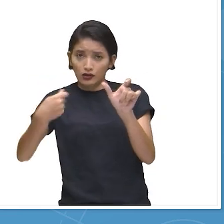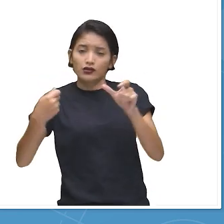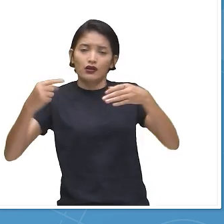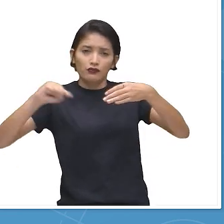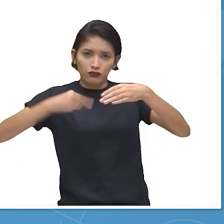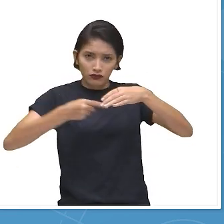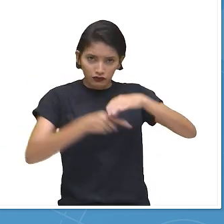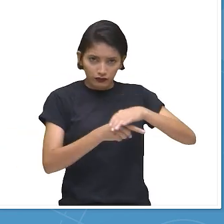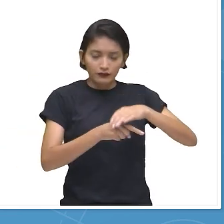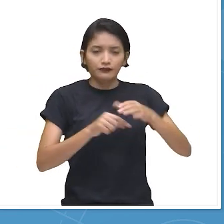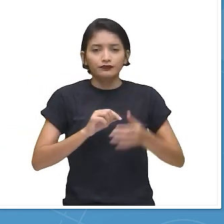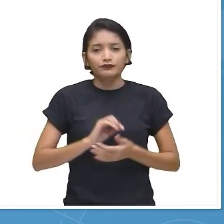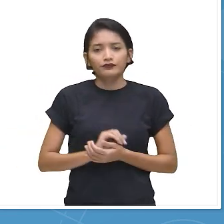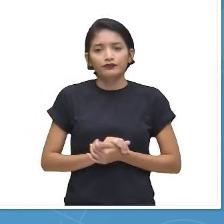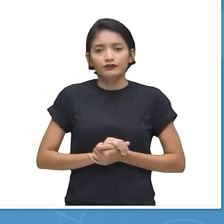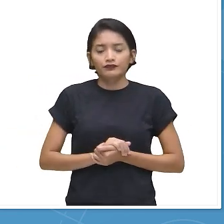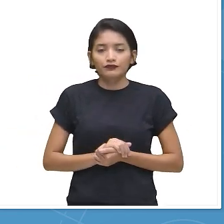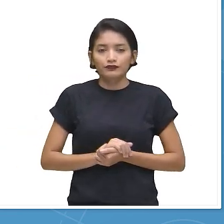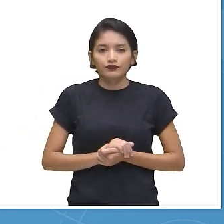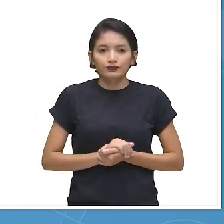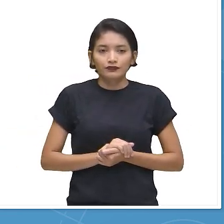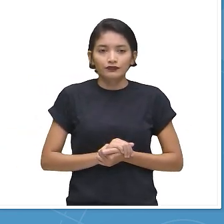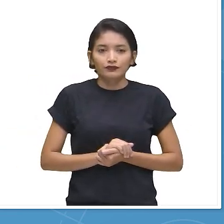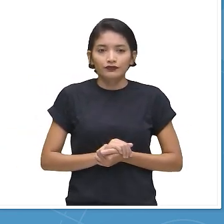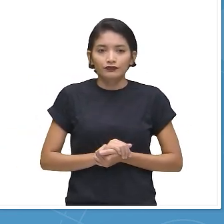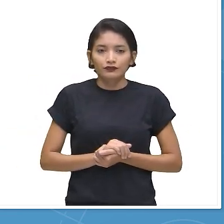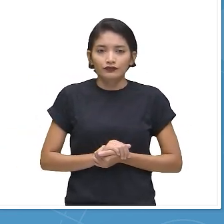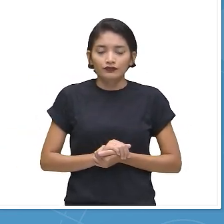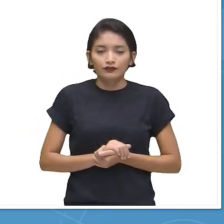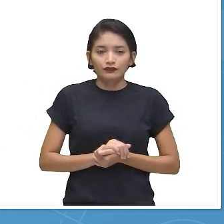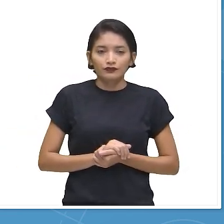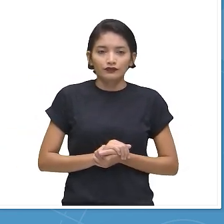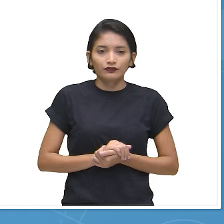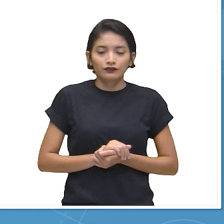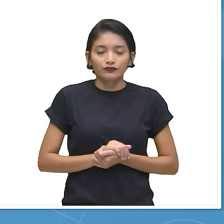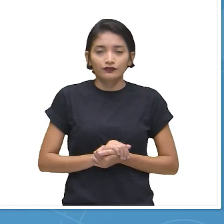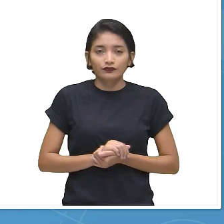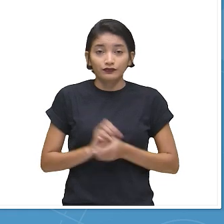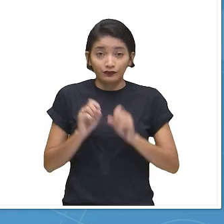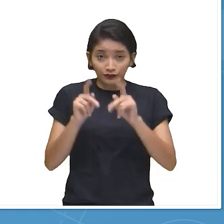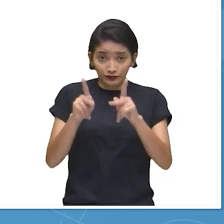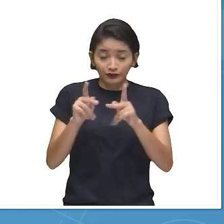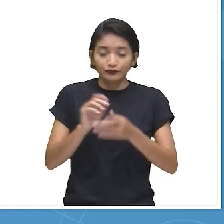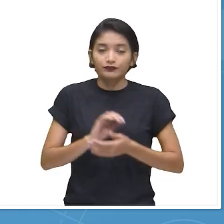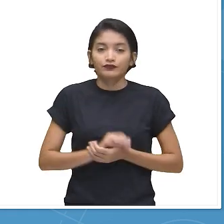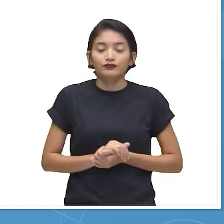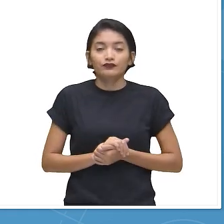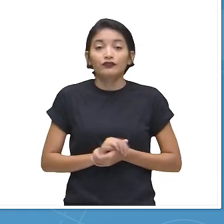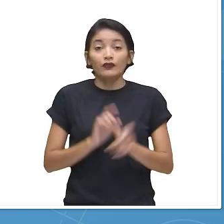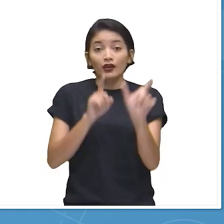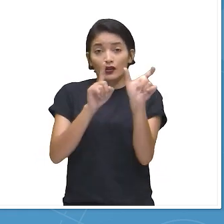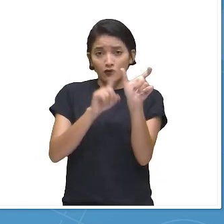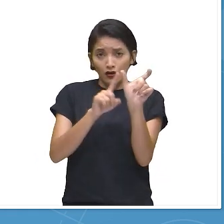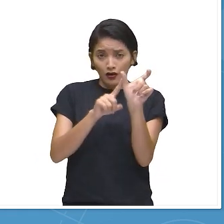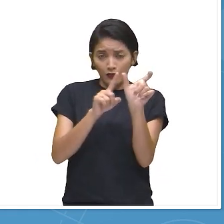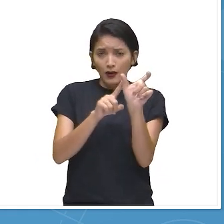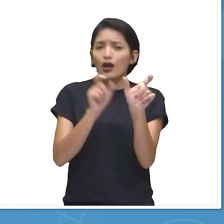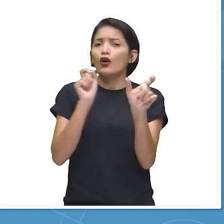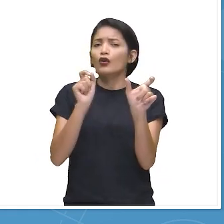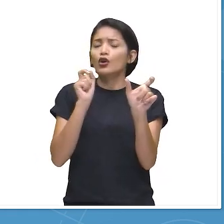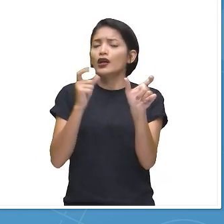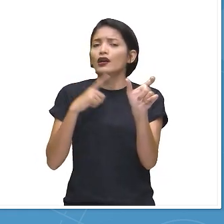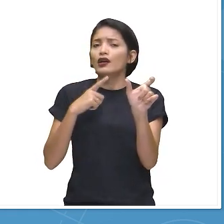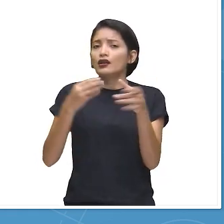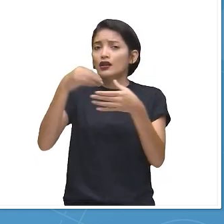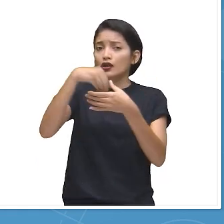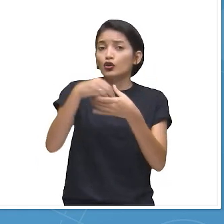Vamos destacar estas, só tu, tatu. Muito bem. Estas palavras, você está vendo que elas são constituídas